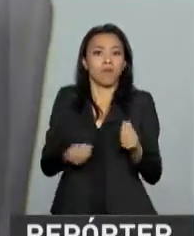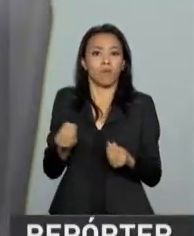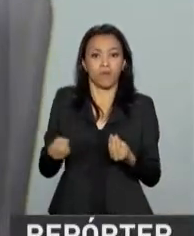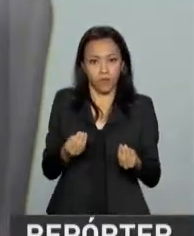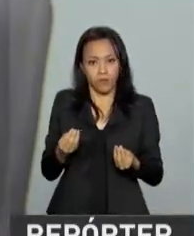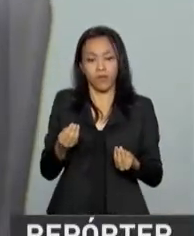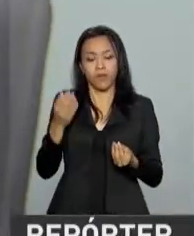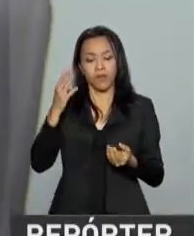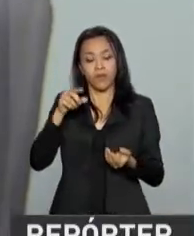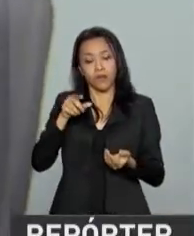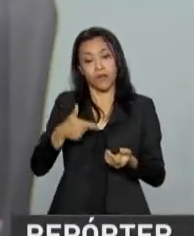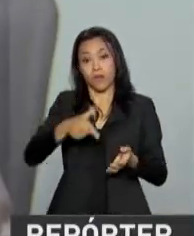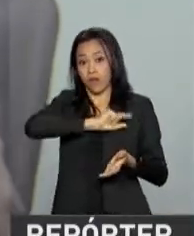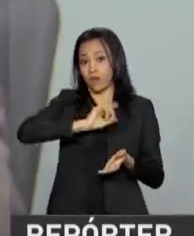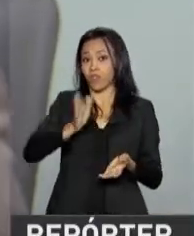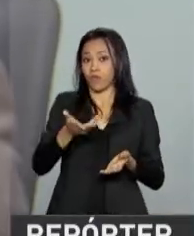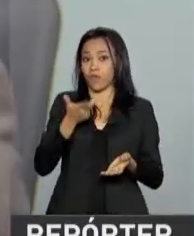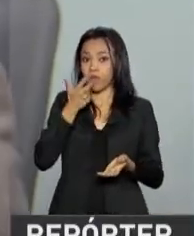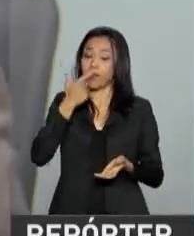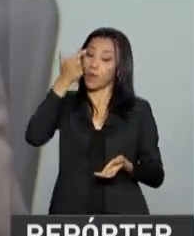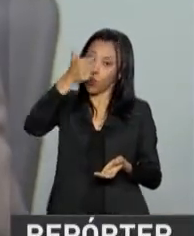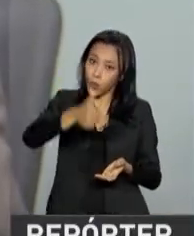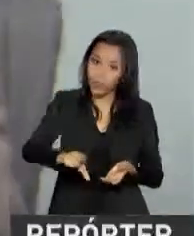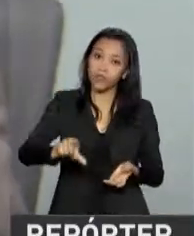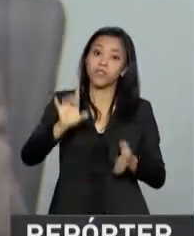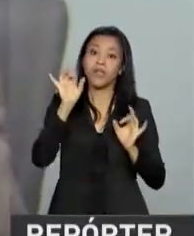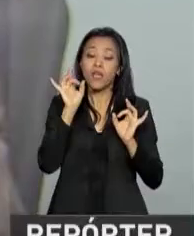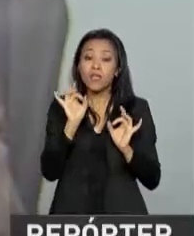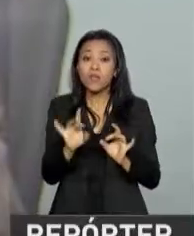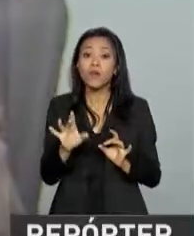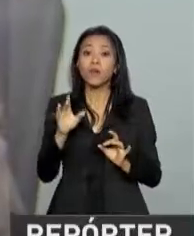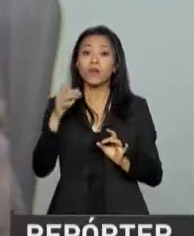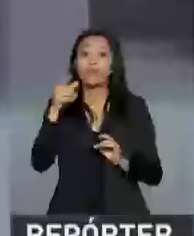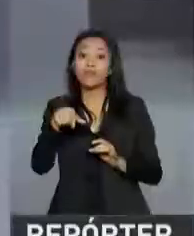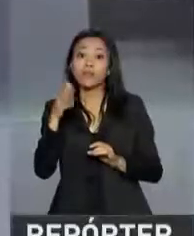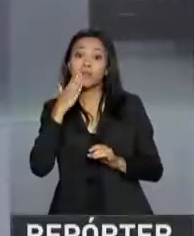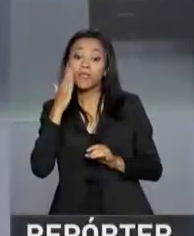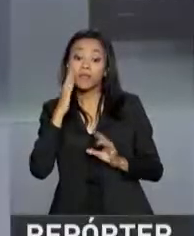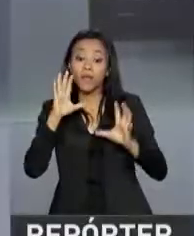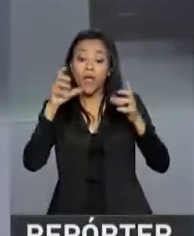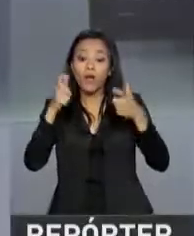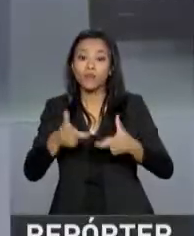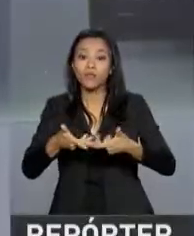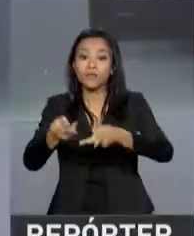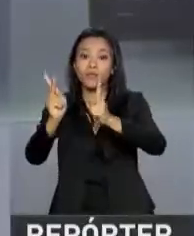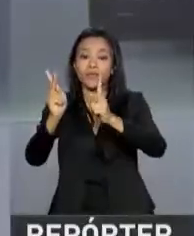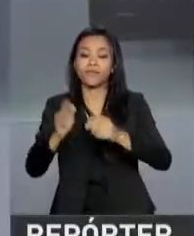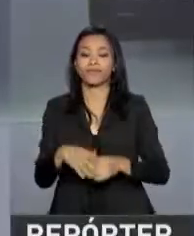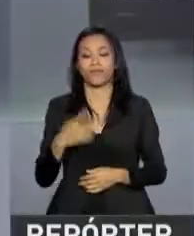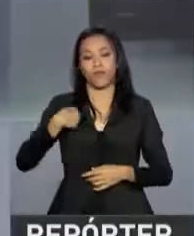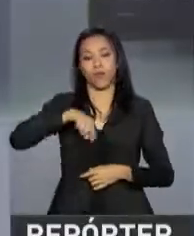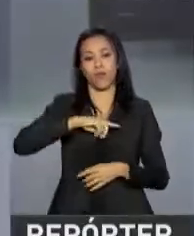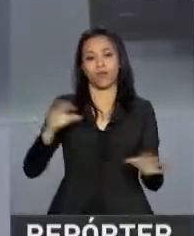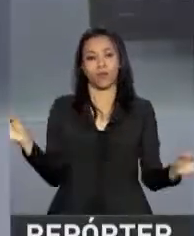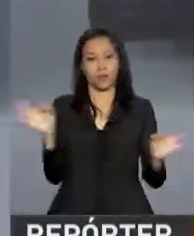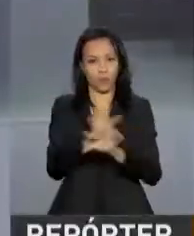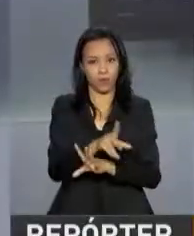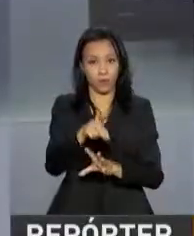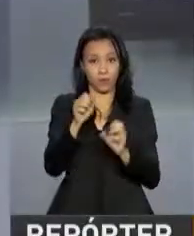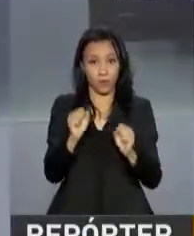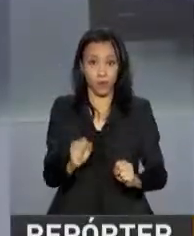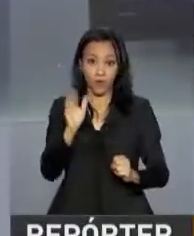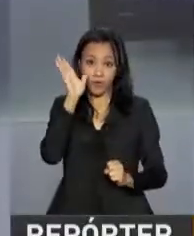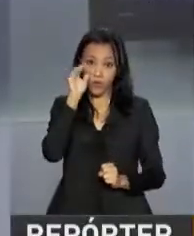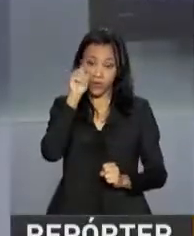e como disse antes é mais uma vez é sob o olhar da carga nós ficamos por aqui você pode rever as